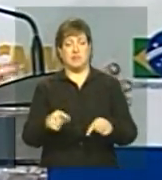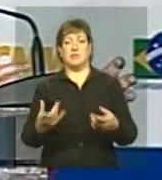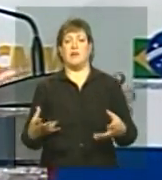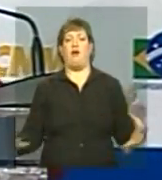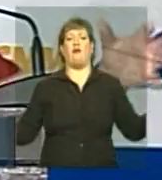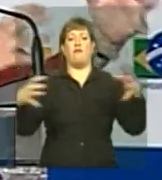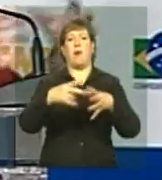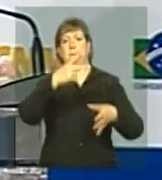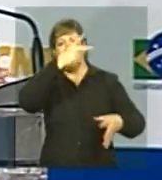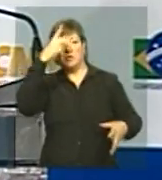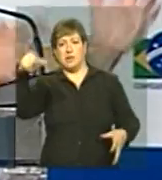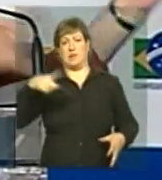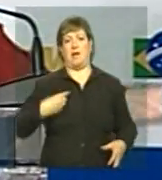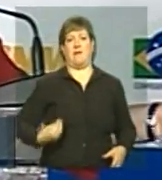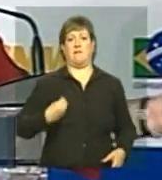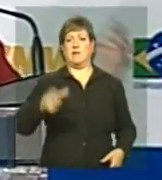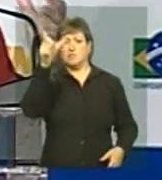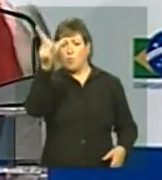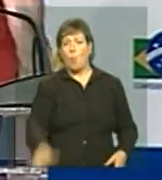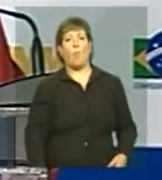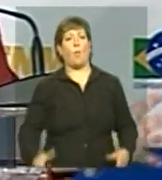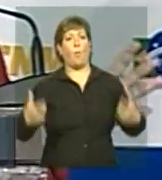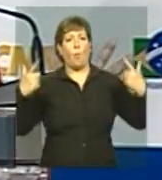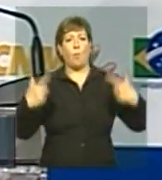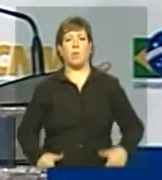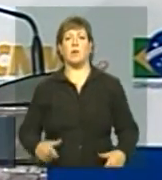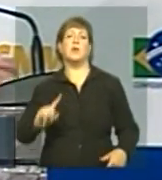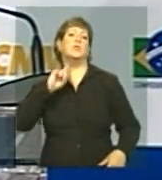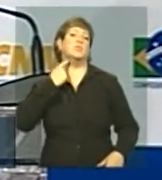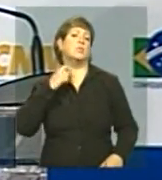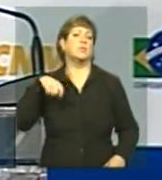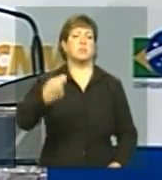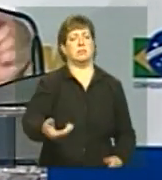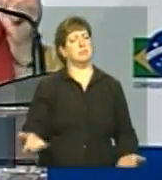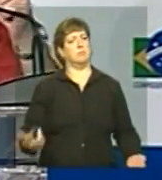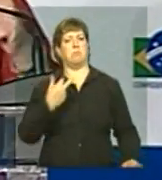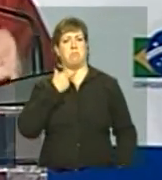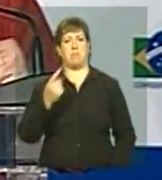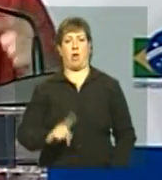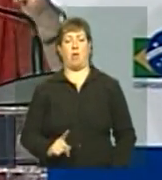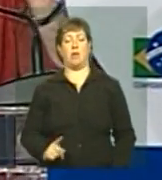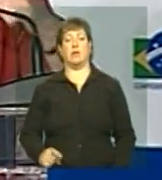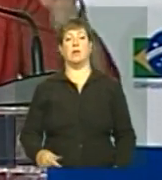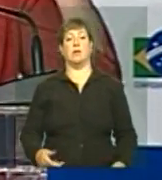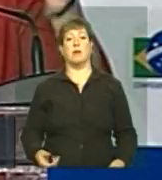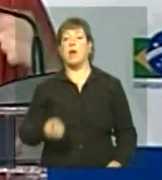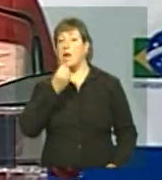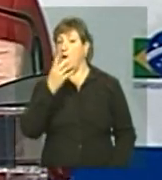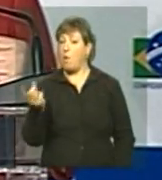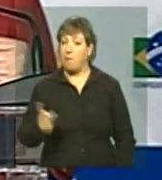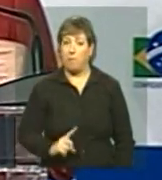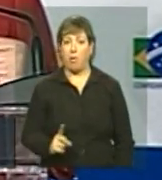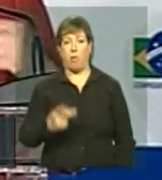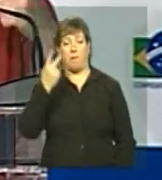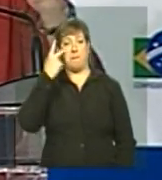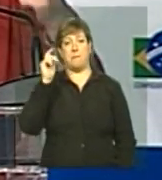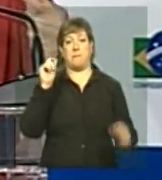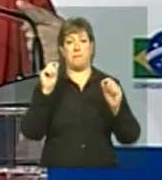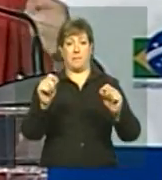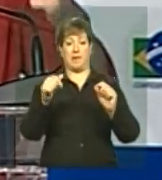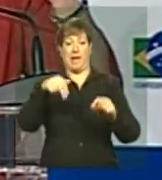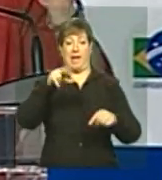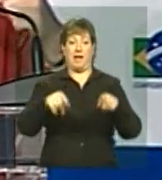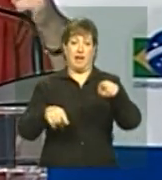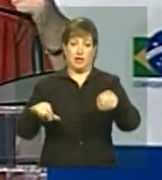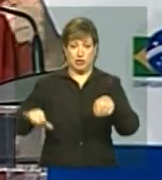têm a ficha limpíssima como ficha suja. Então, não é bom nem para quem